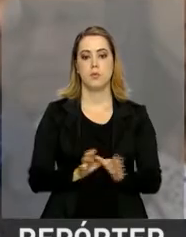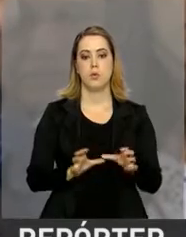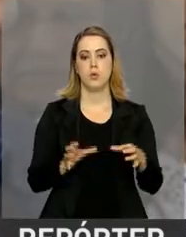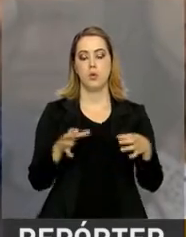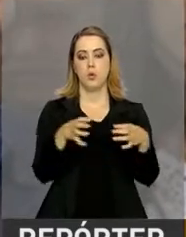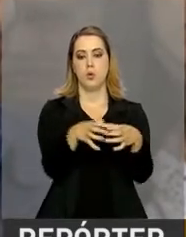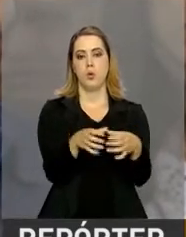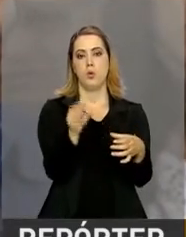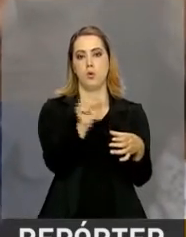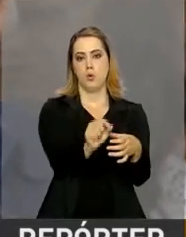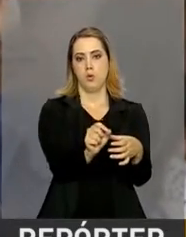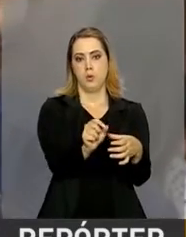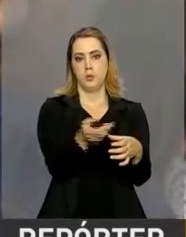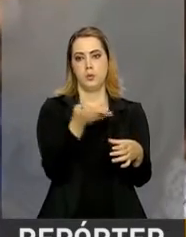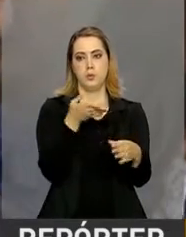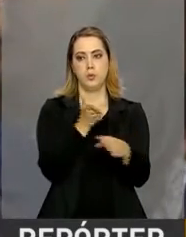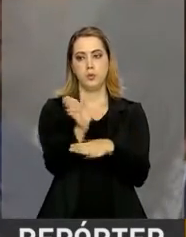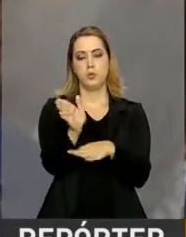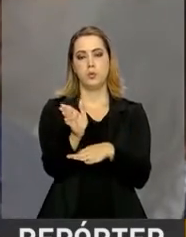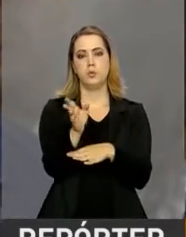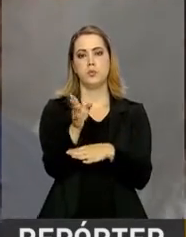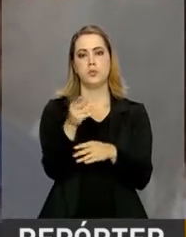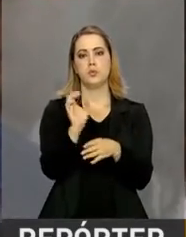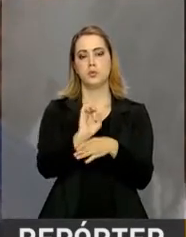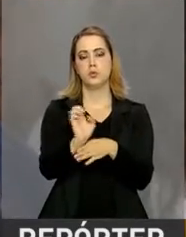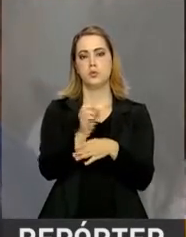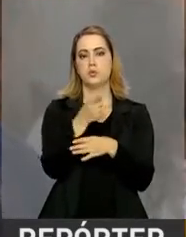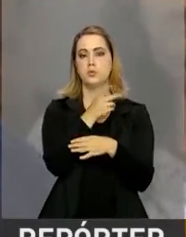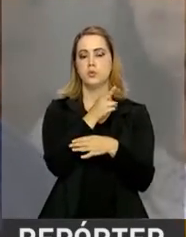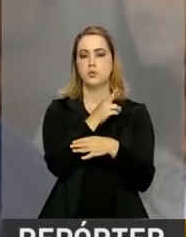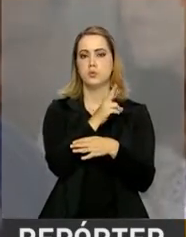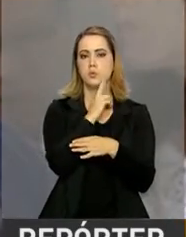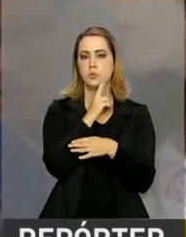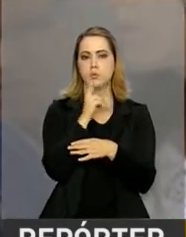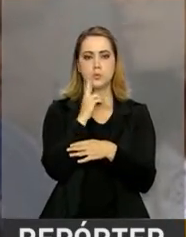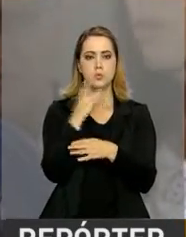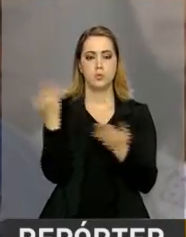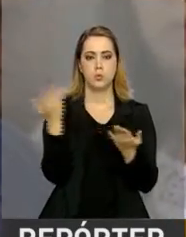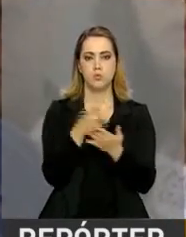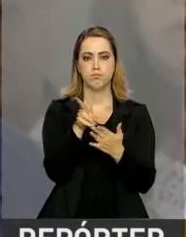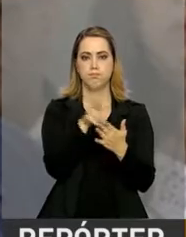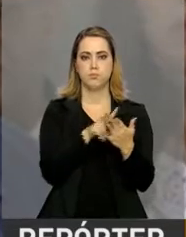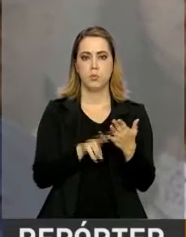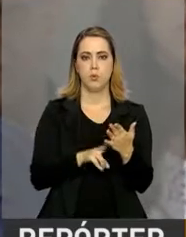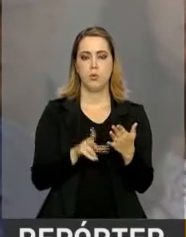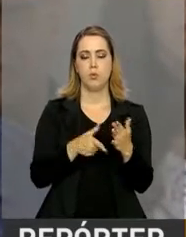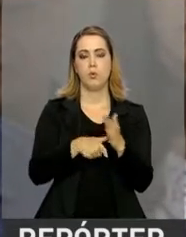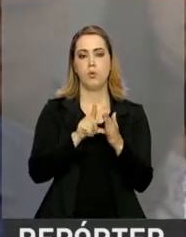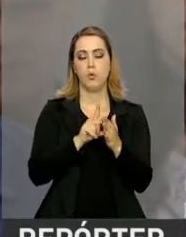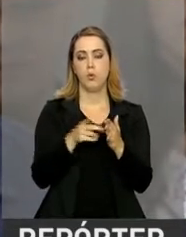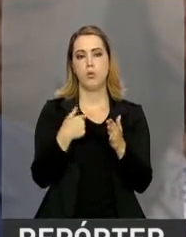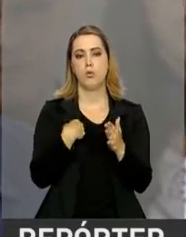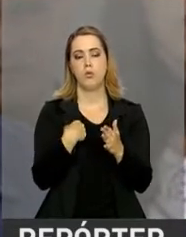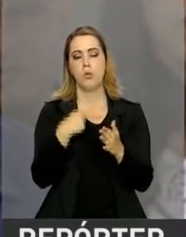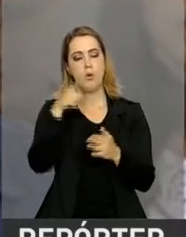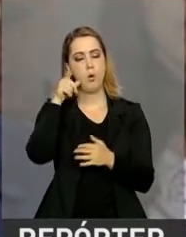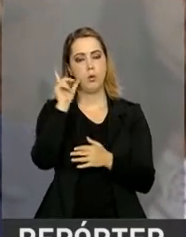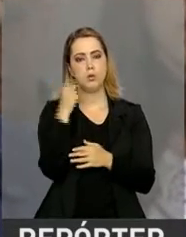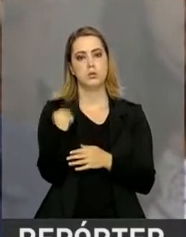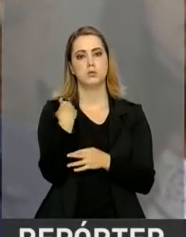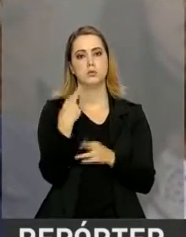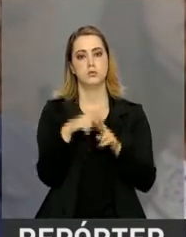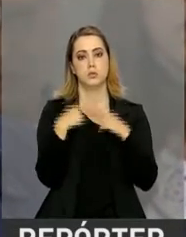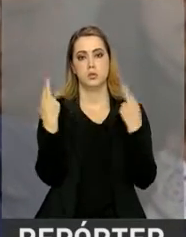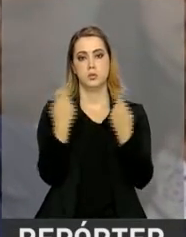foi ontem para Roraima, hoje vai fazer toda a análise. Ontem eu me reuni com a governadora de Roraima,